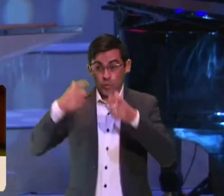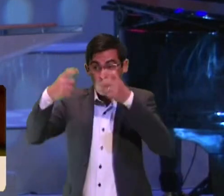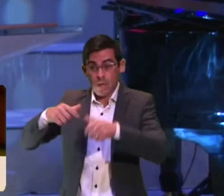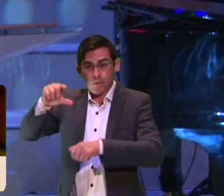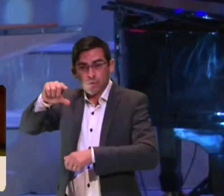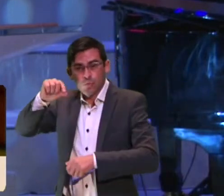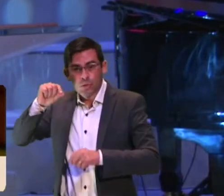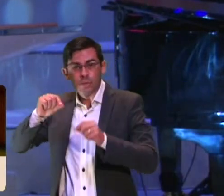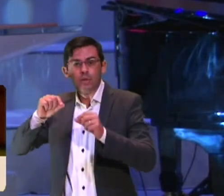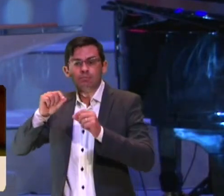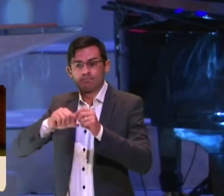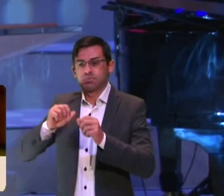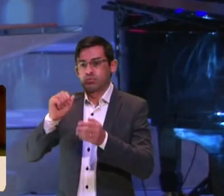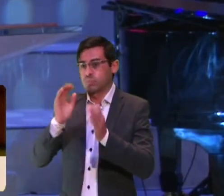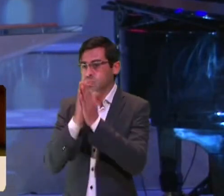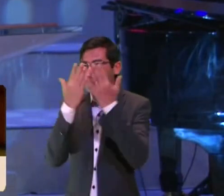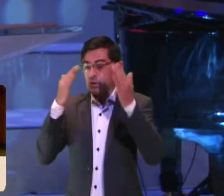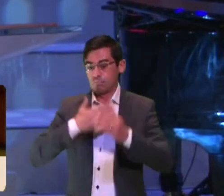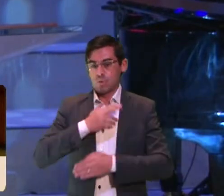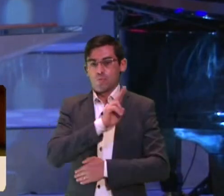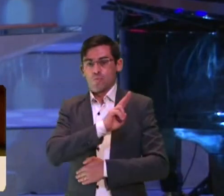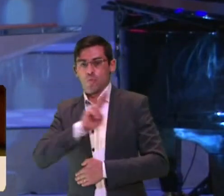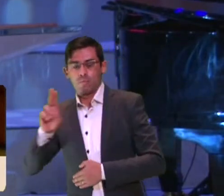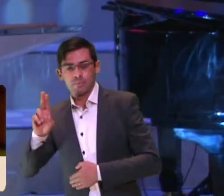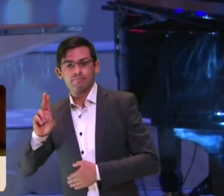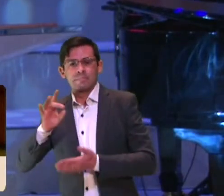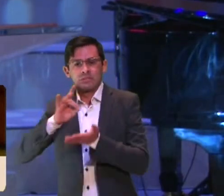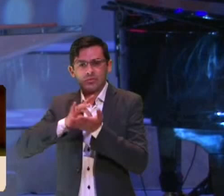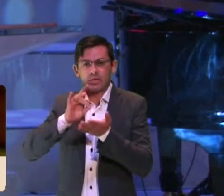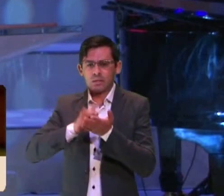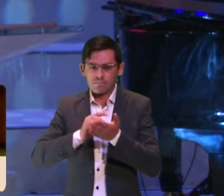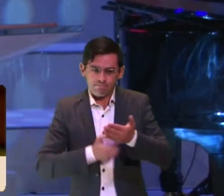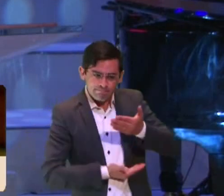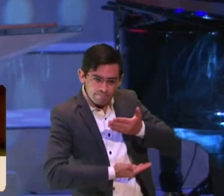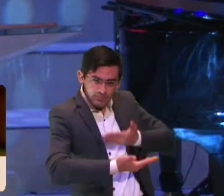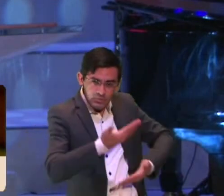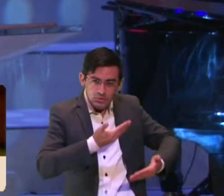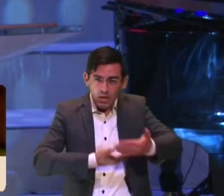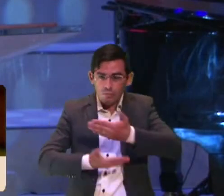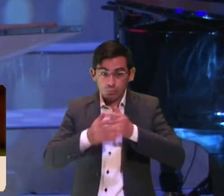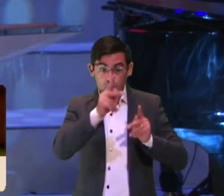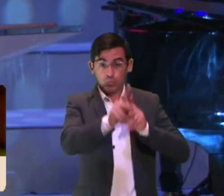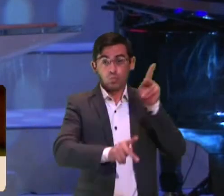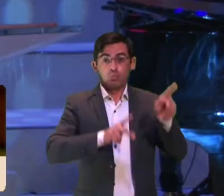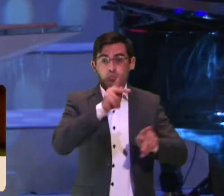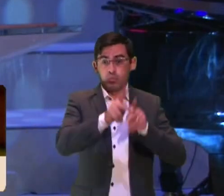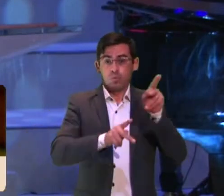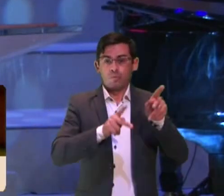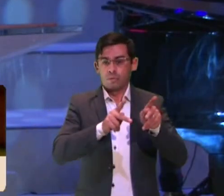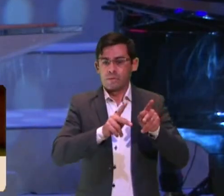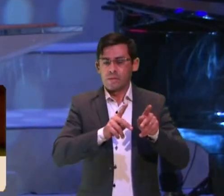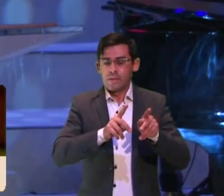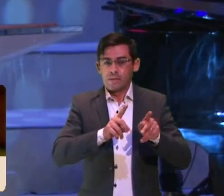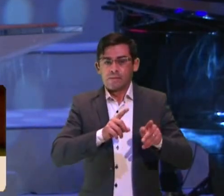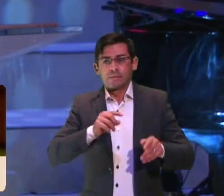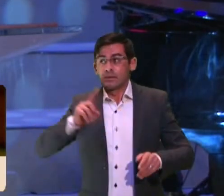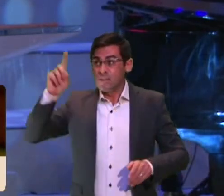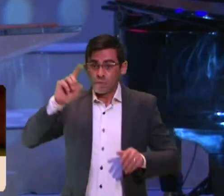para estabelecer o meu nome. Estes são os teus servos, o teu povo. Tu